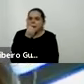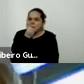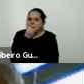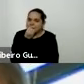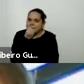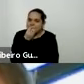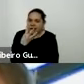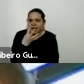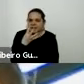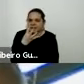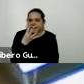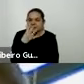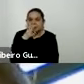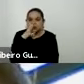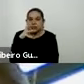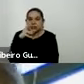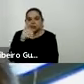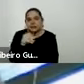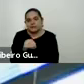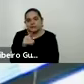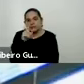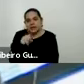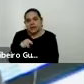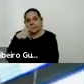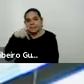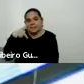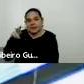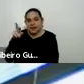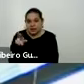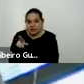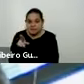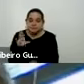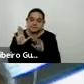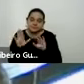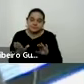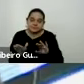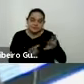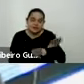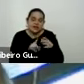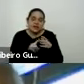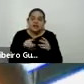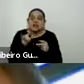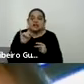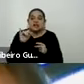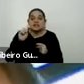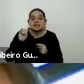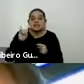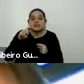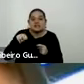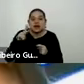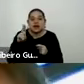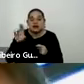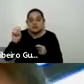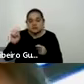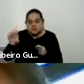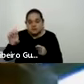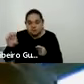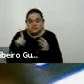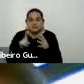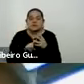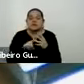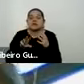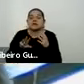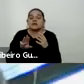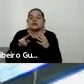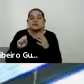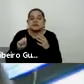leva muita renda para o bolso dele, que é o PPR. Na Easy House, a mesma coisa, e na KY B, na última sexta-feira, a